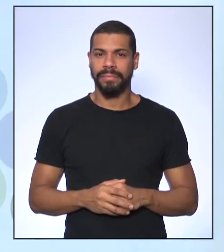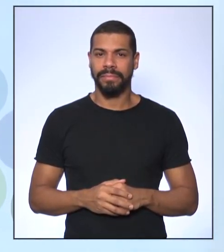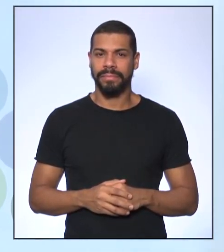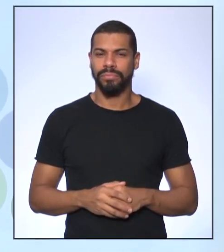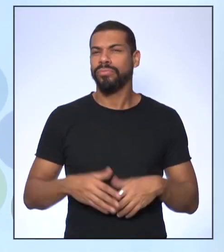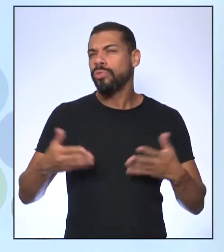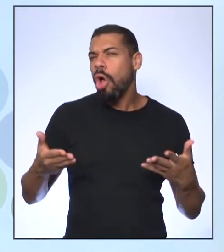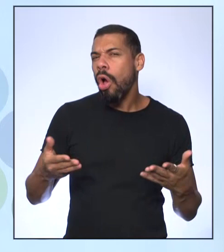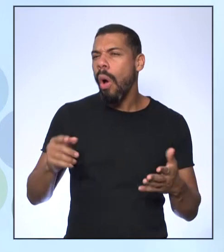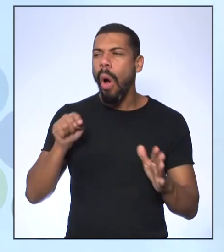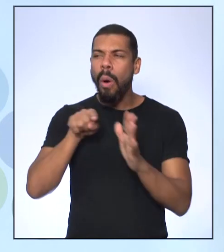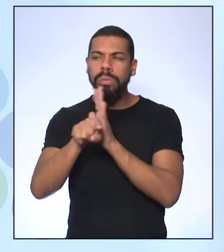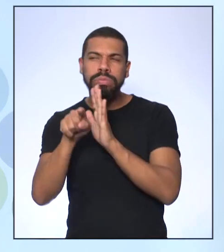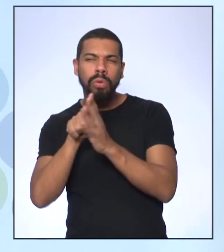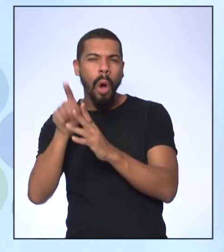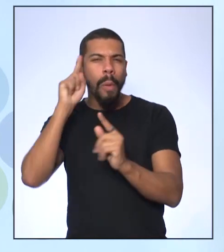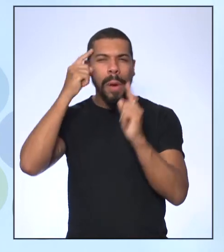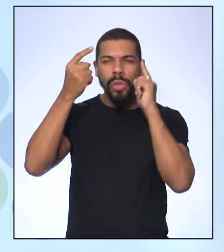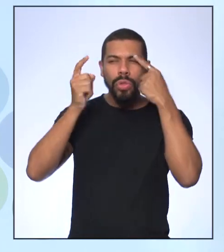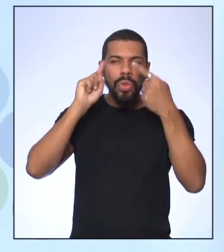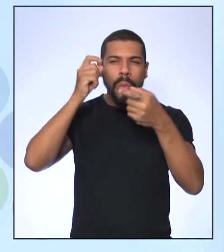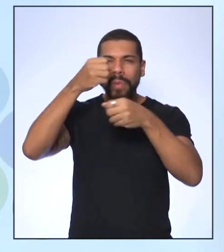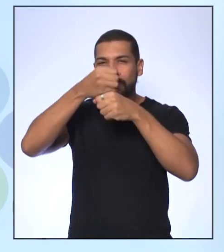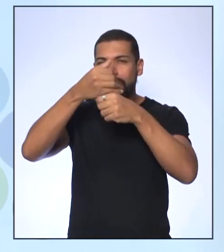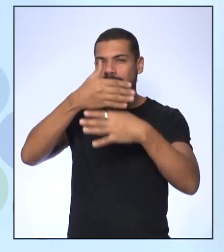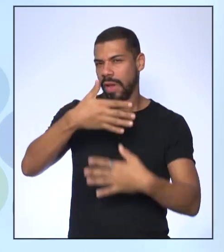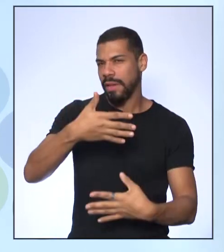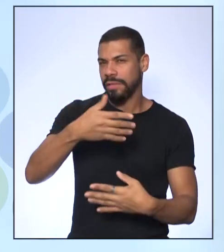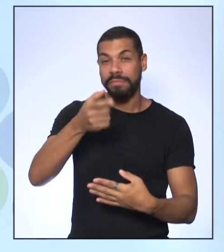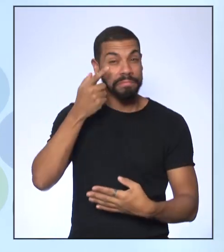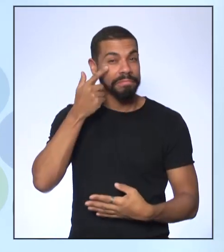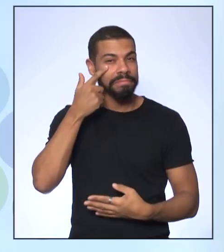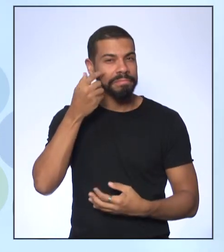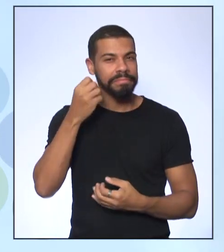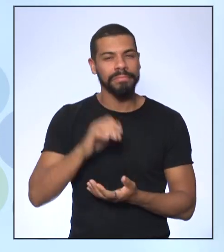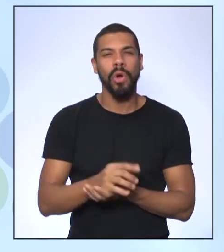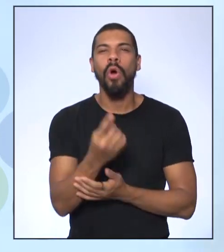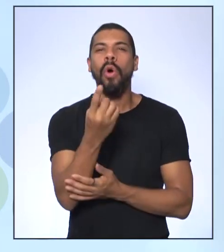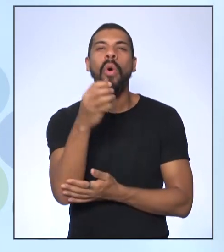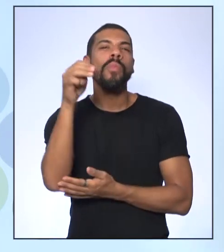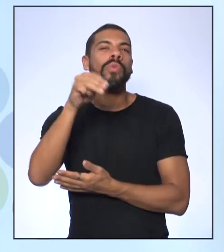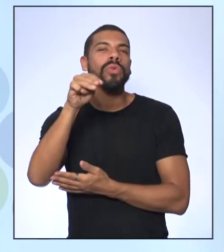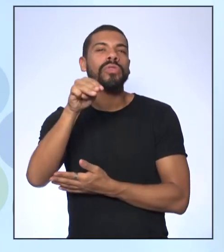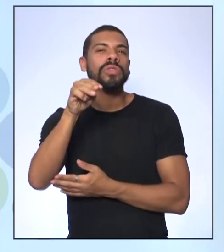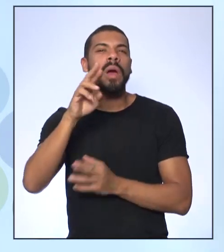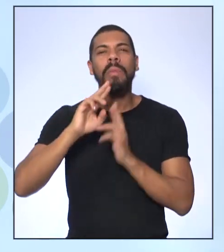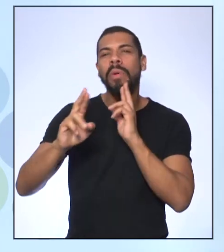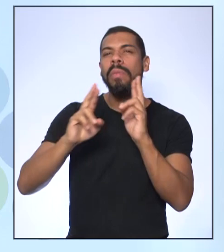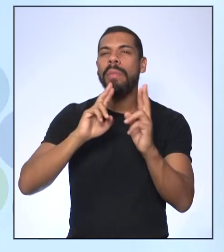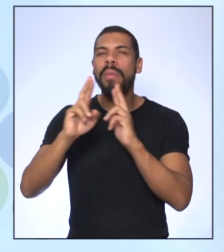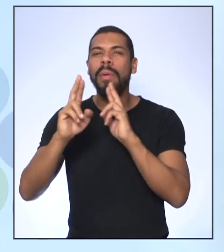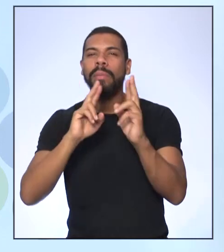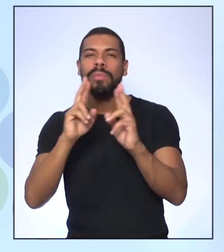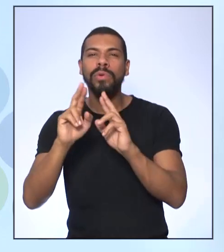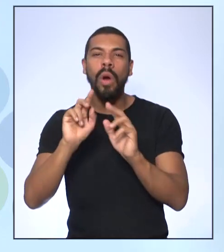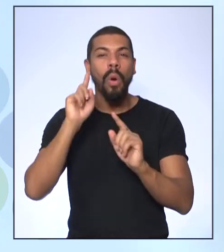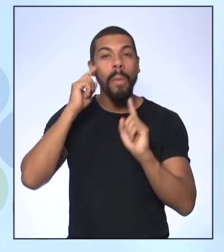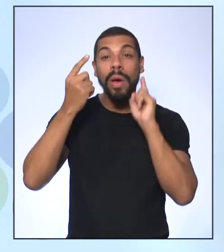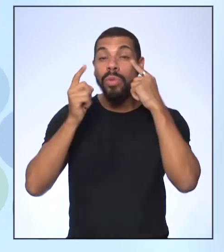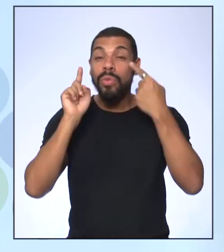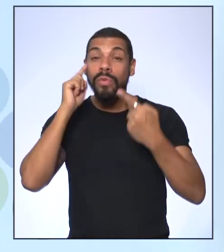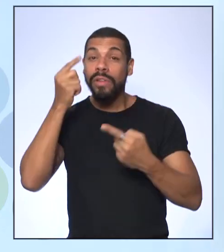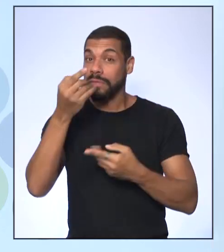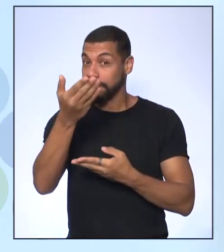Vamos ver se tem alguma dúvida, ainda ficou alguma dúvida no chat? Dá tempo, né? 1 minutinho aí para vocês, para a gente responder mais alguma dúvida ainda que